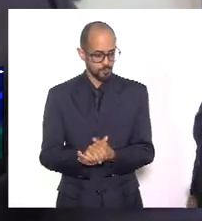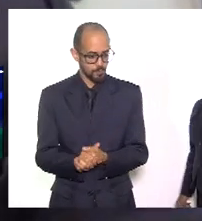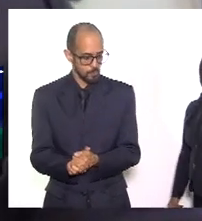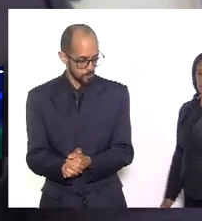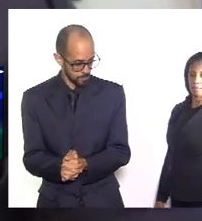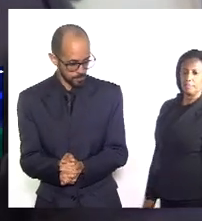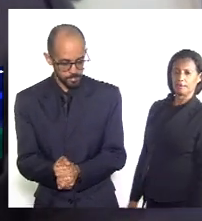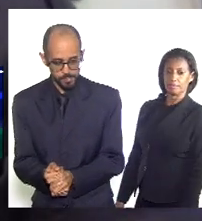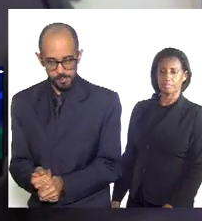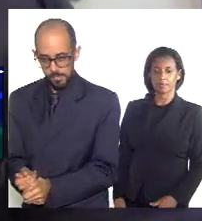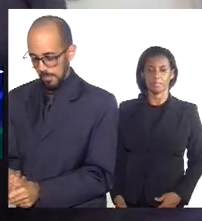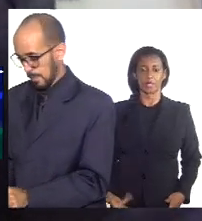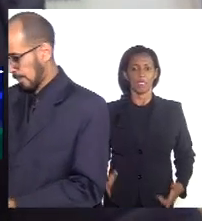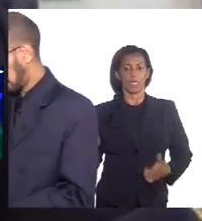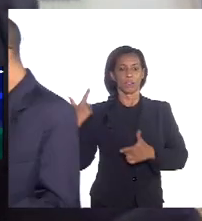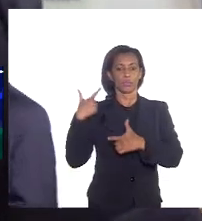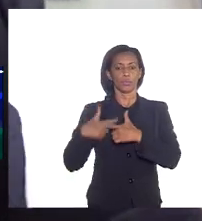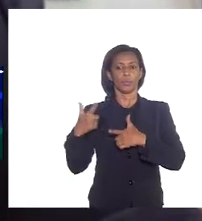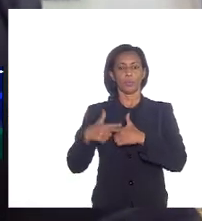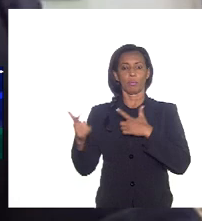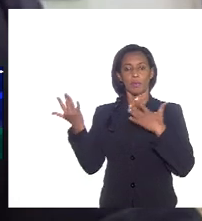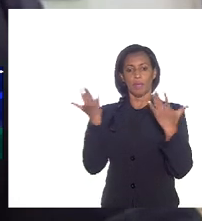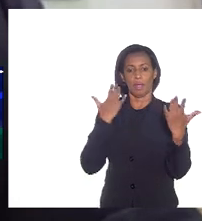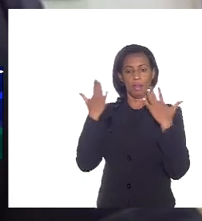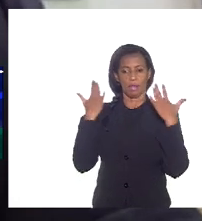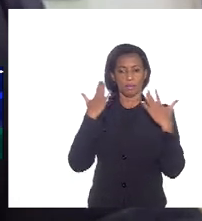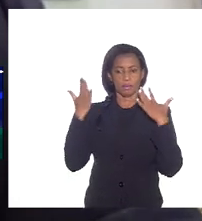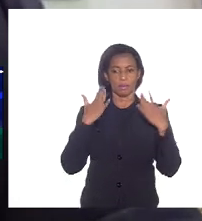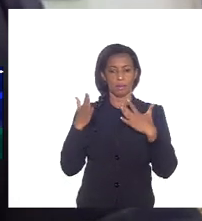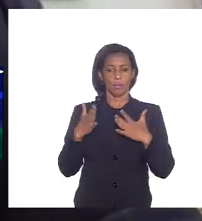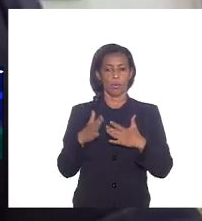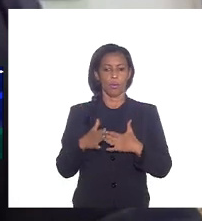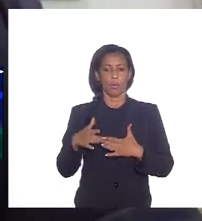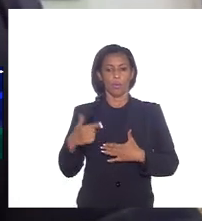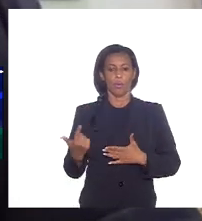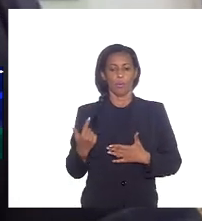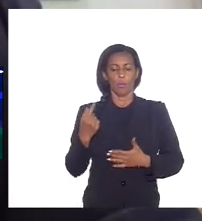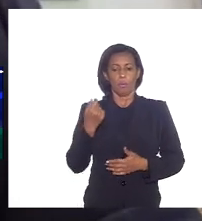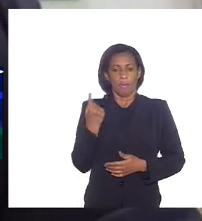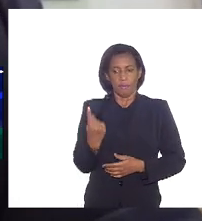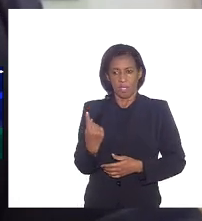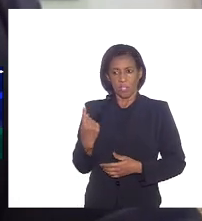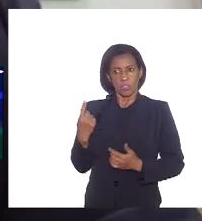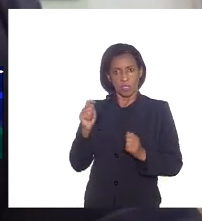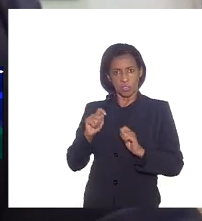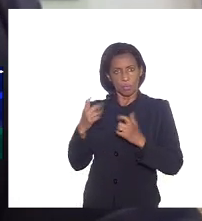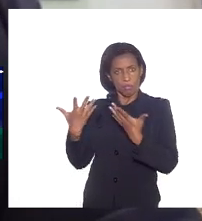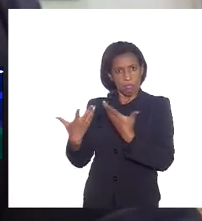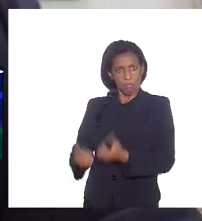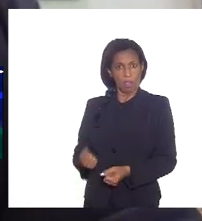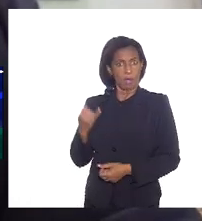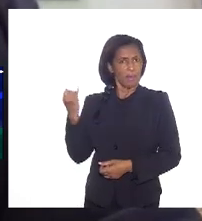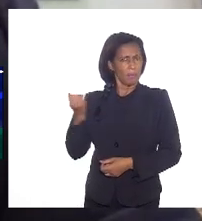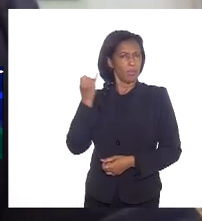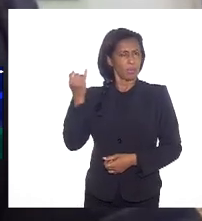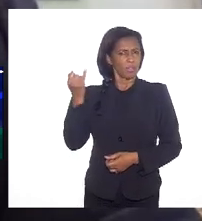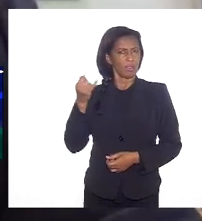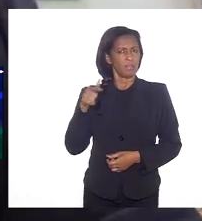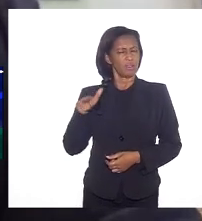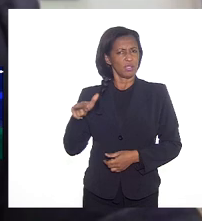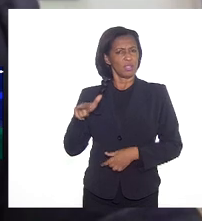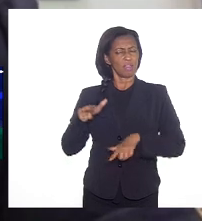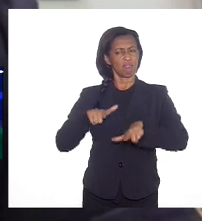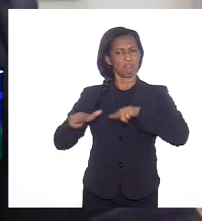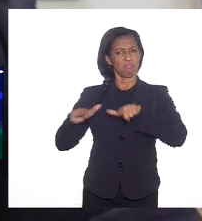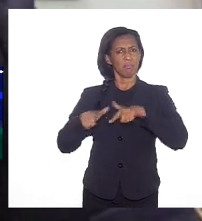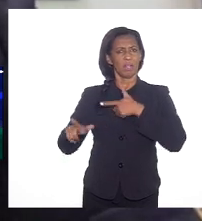dramático que é da precariedade das relações uma vez que a gente possa admitir e é importante esse papel do legislador